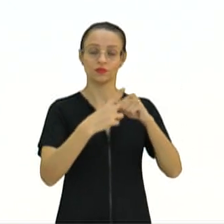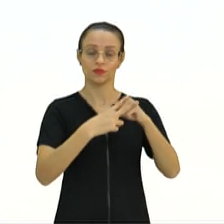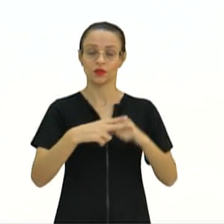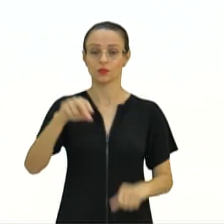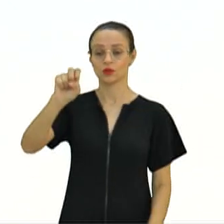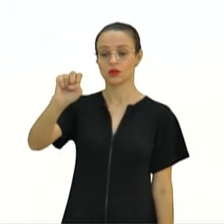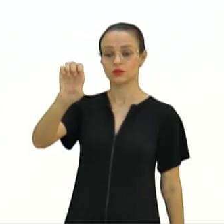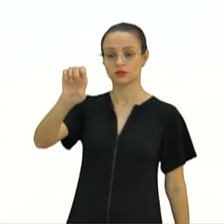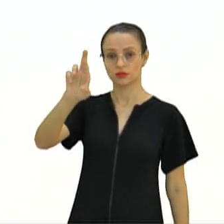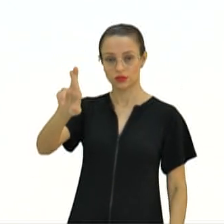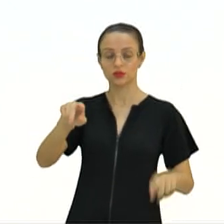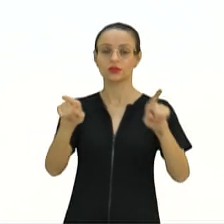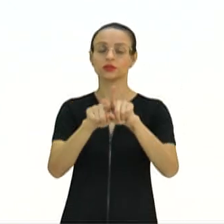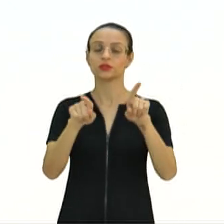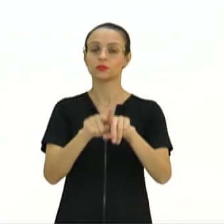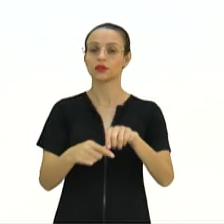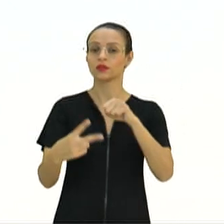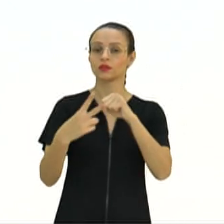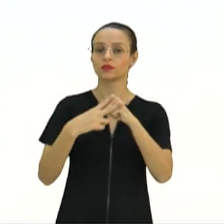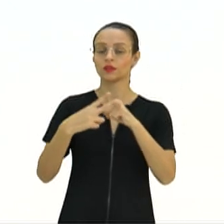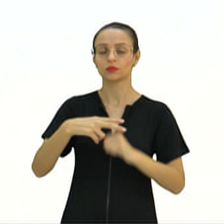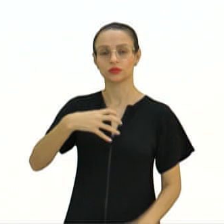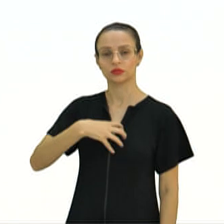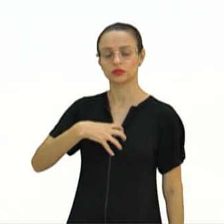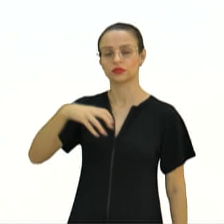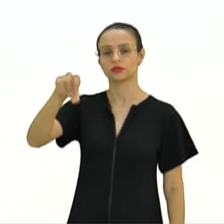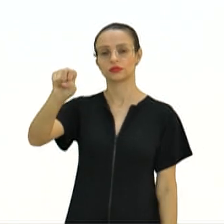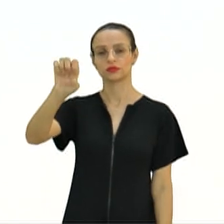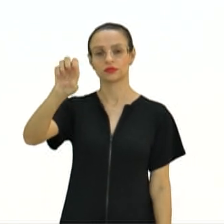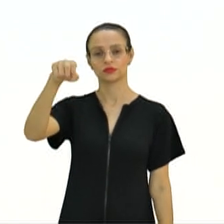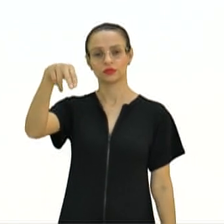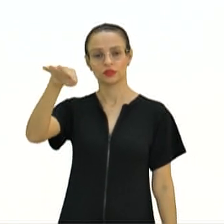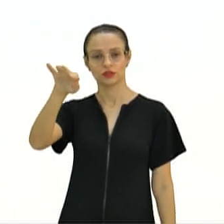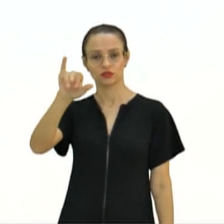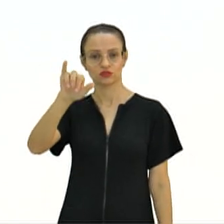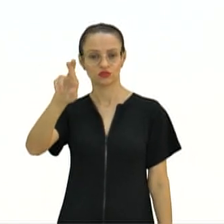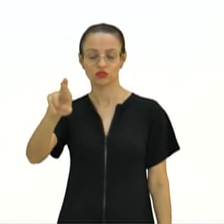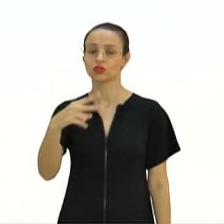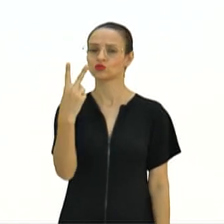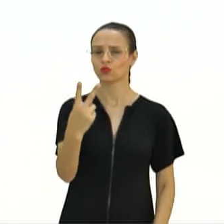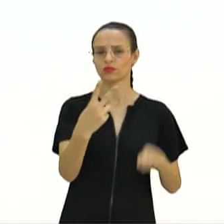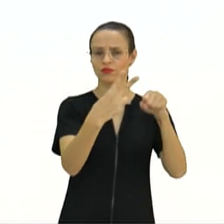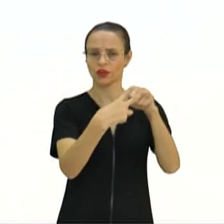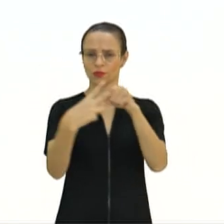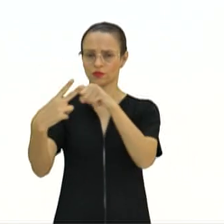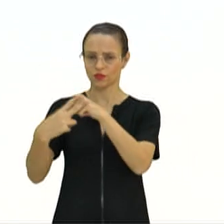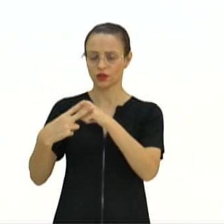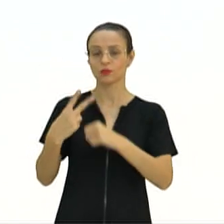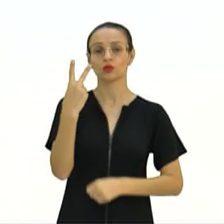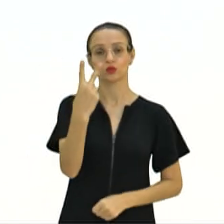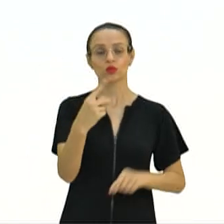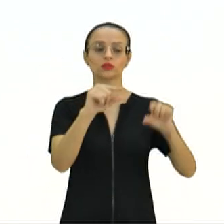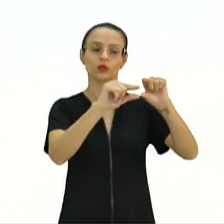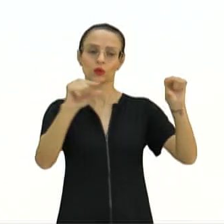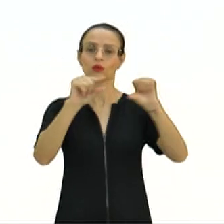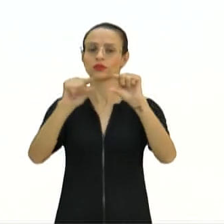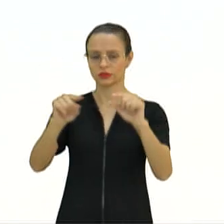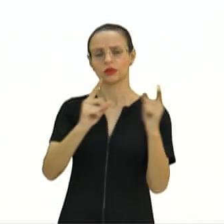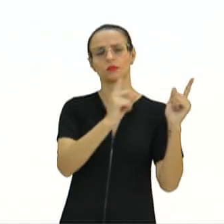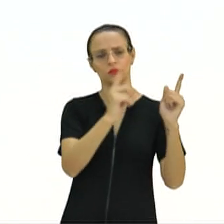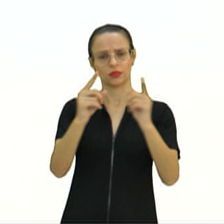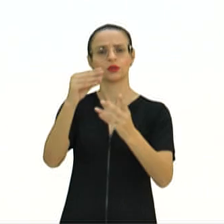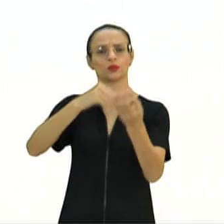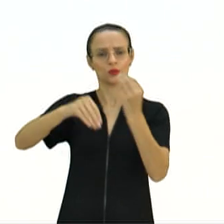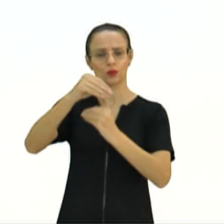e também o verbo sentir, o sinta. Então, dois verbos, duas formas verbais, duas orações, período composto.